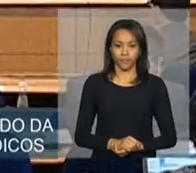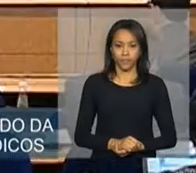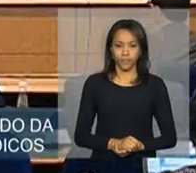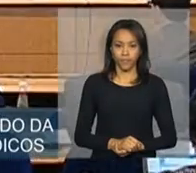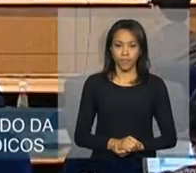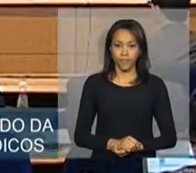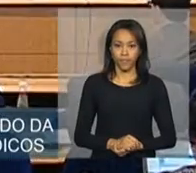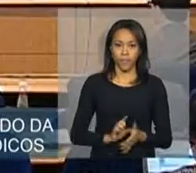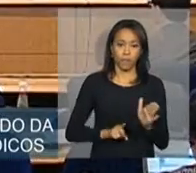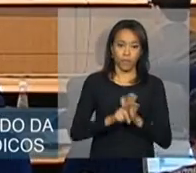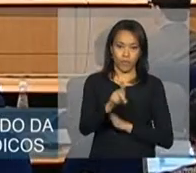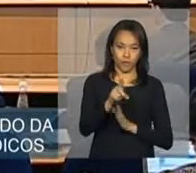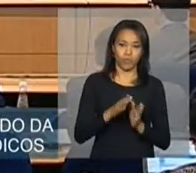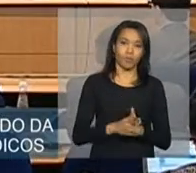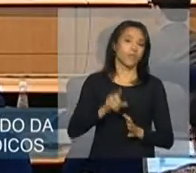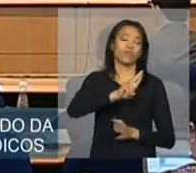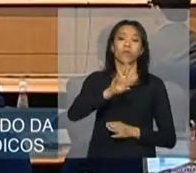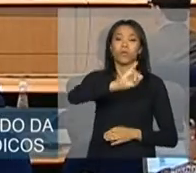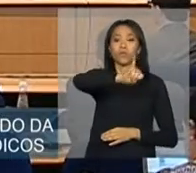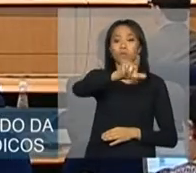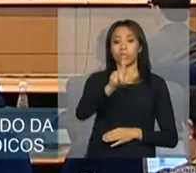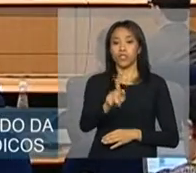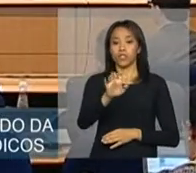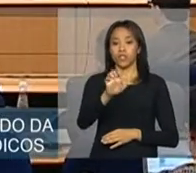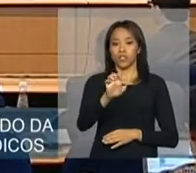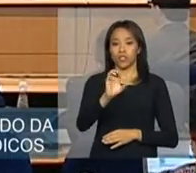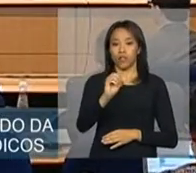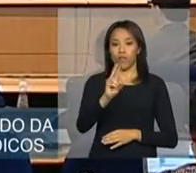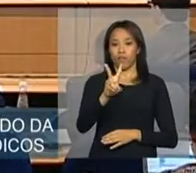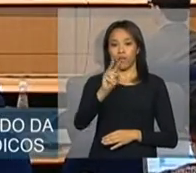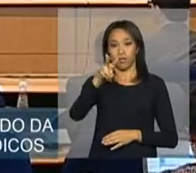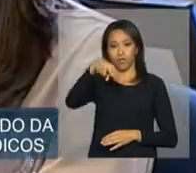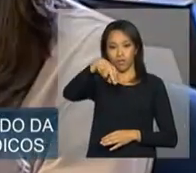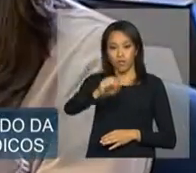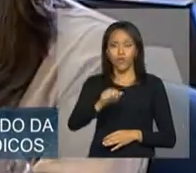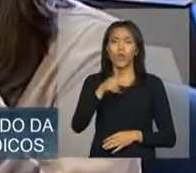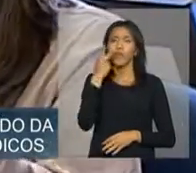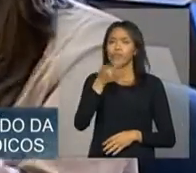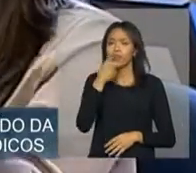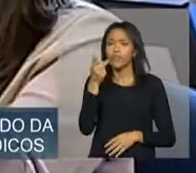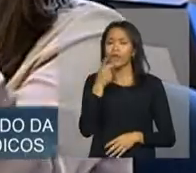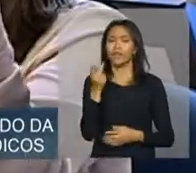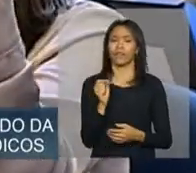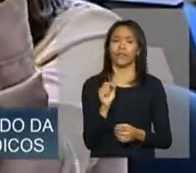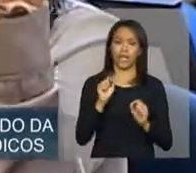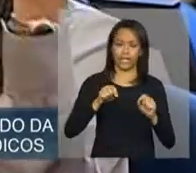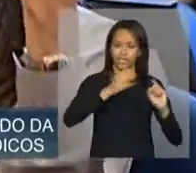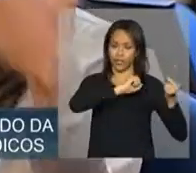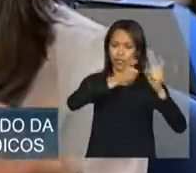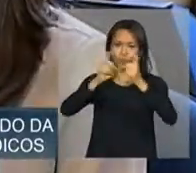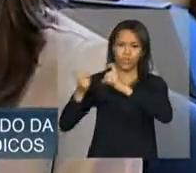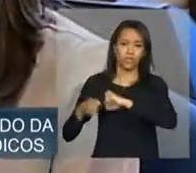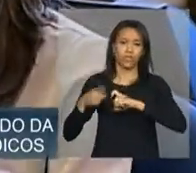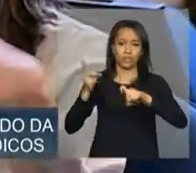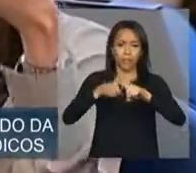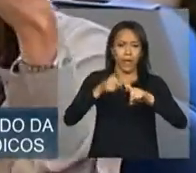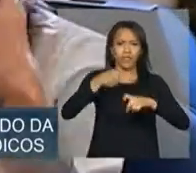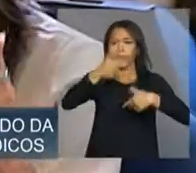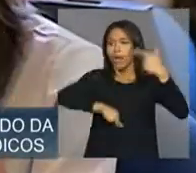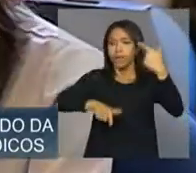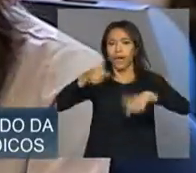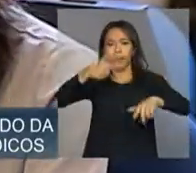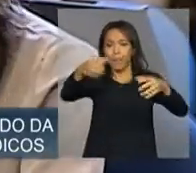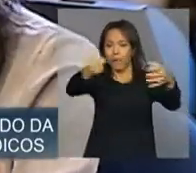o ministro Giovana tudo bem quando você fala na concentração de médicos aqui nas discussões prévias aos Mais